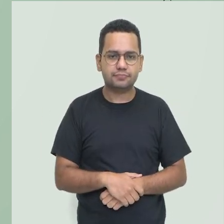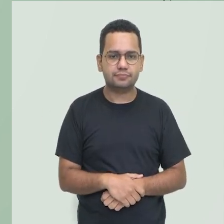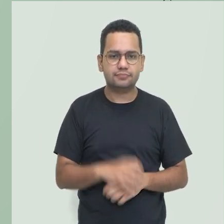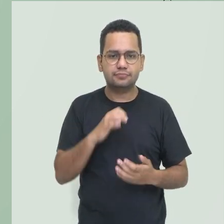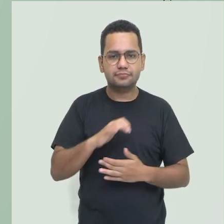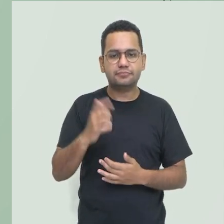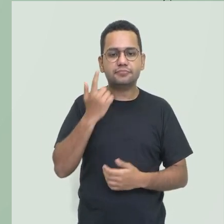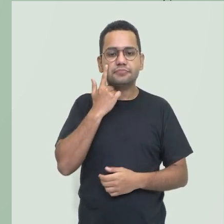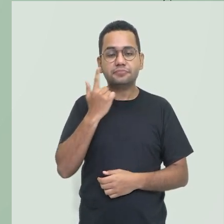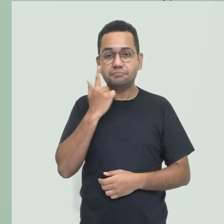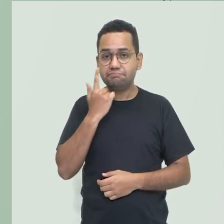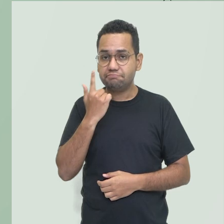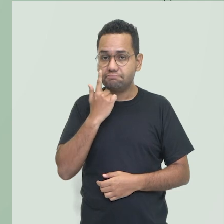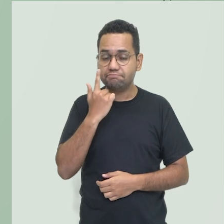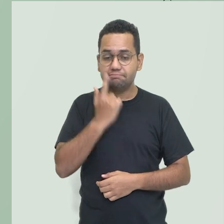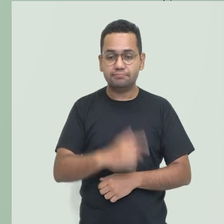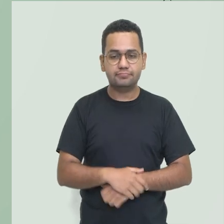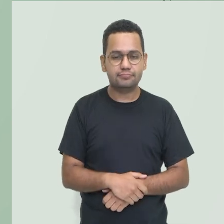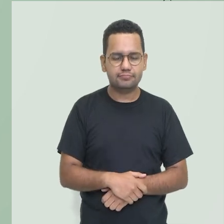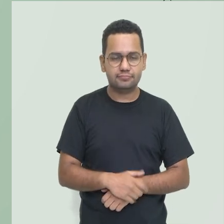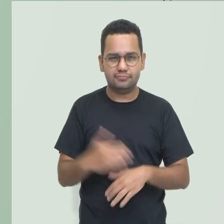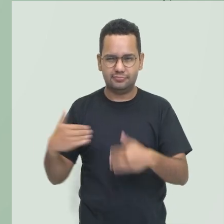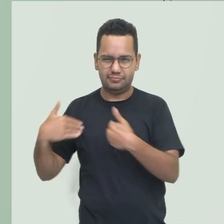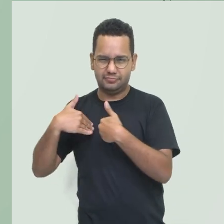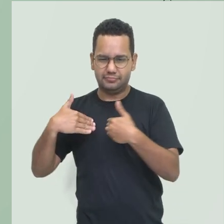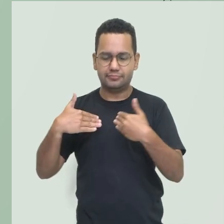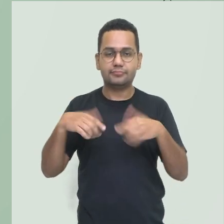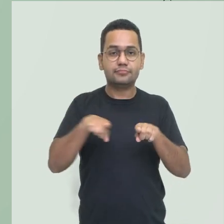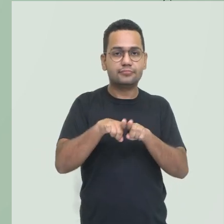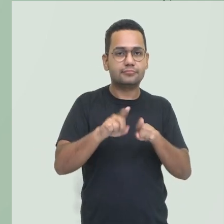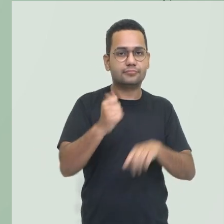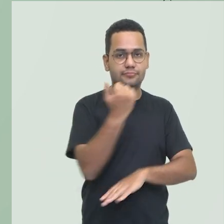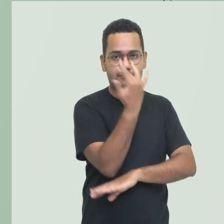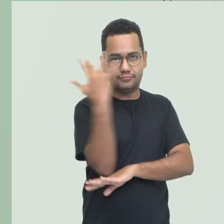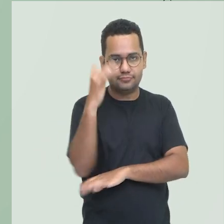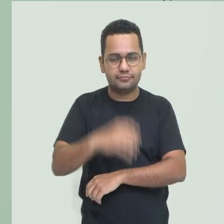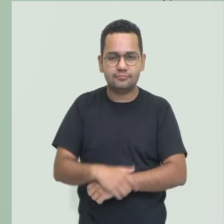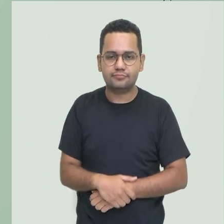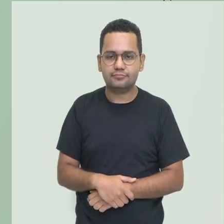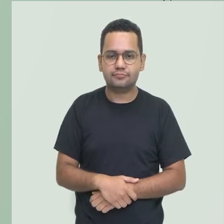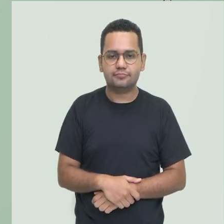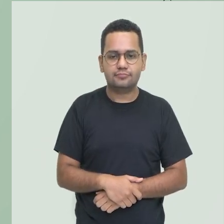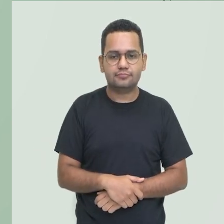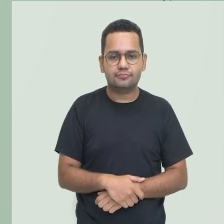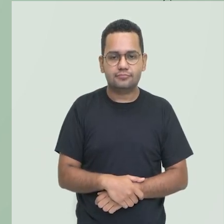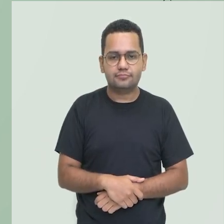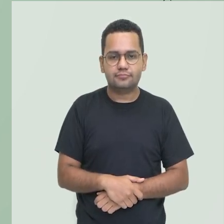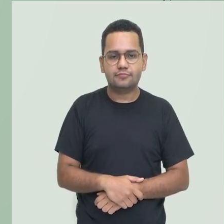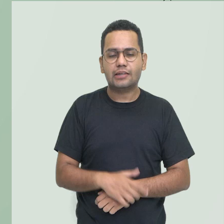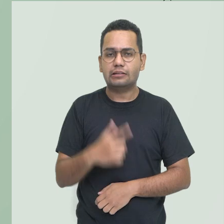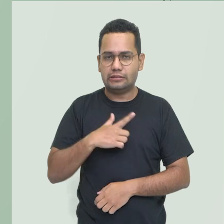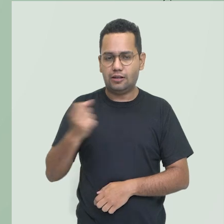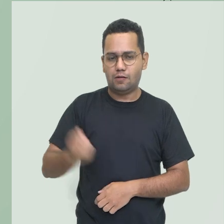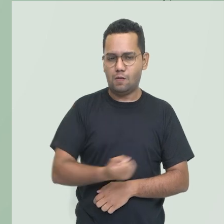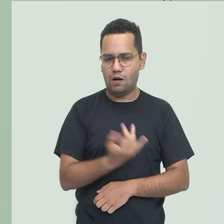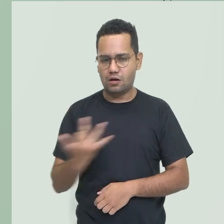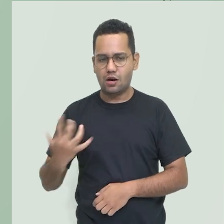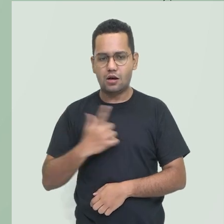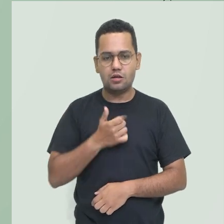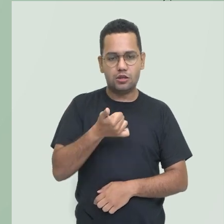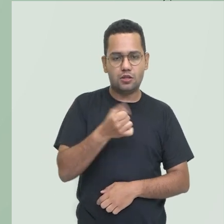flora, nós temos aí esse gráfico mostrando aí uma grande quantidade de flora, cerca